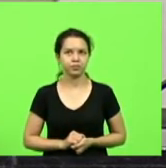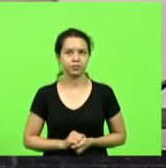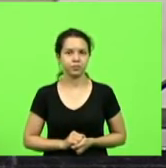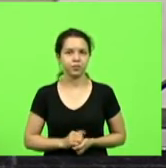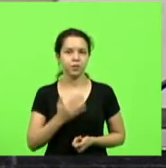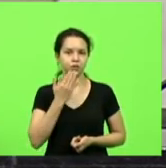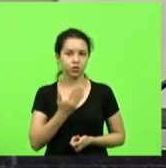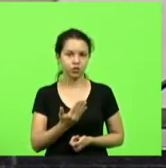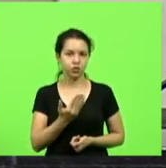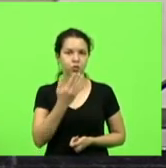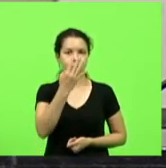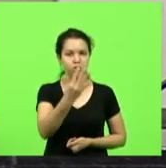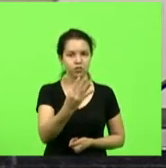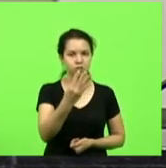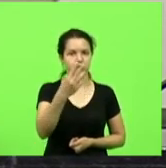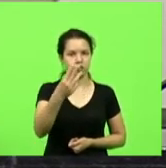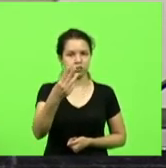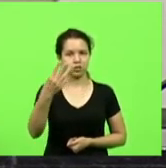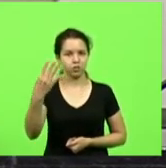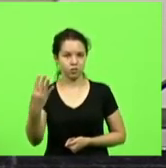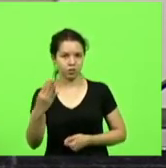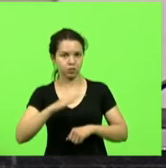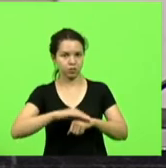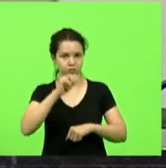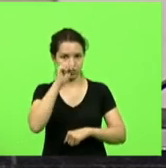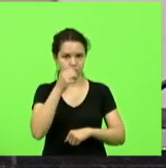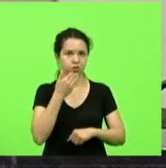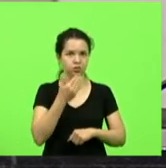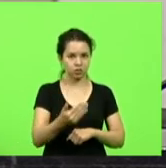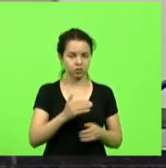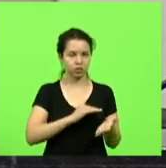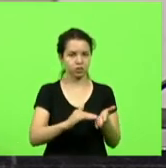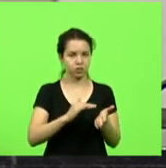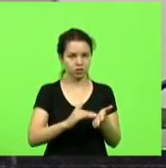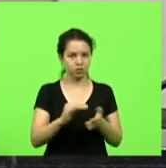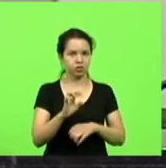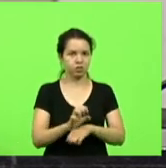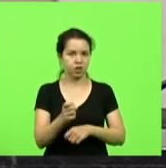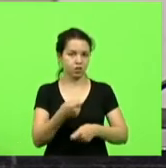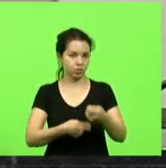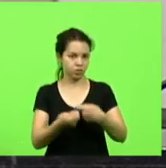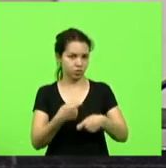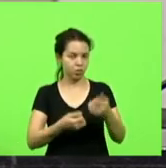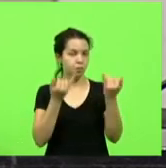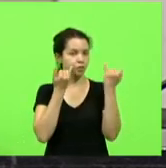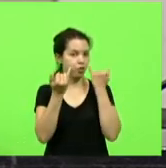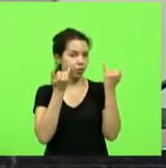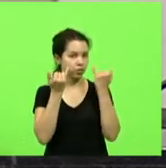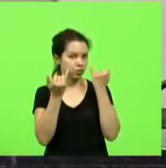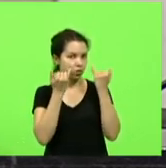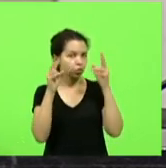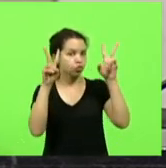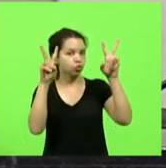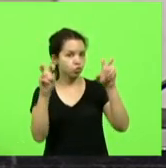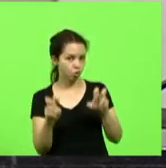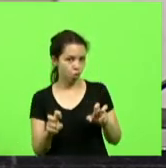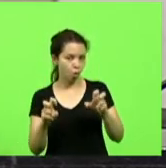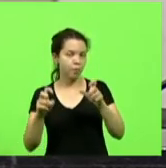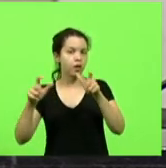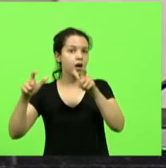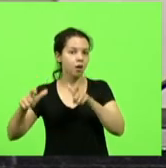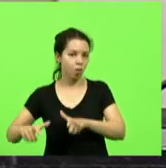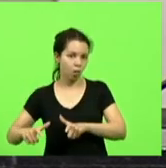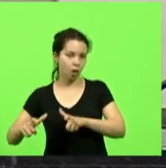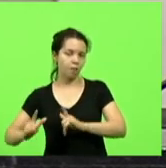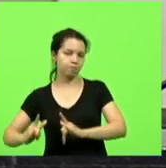Pedido de informação 434, autor deputado João Amin, solicitando ao secretário de Estado da Administração informações acerca do imóvel com endereço na Avenida Ivo